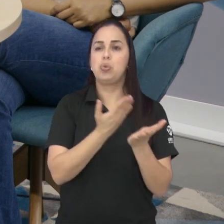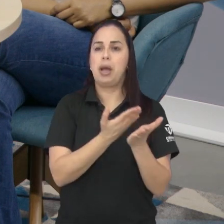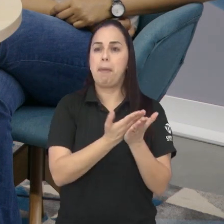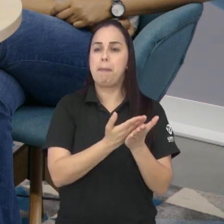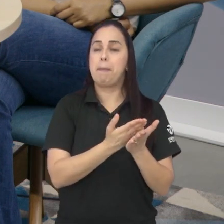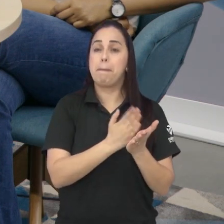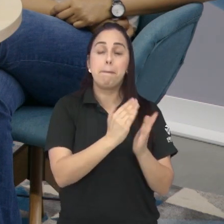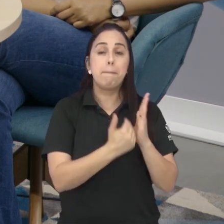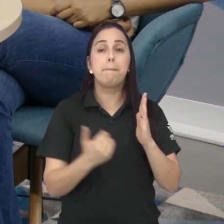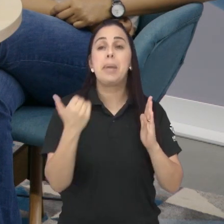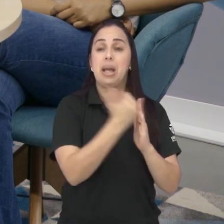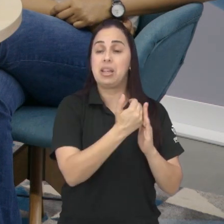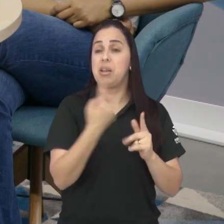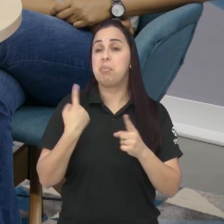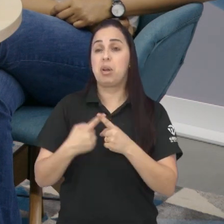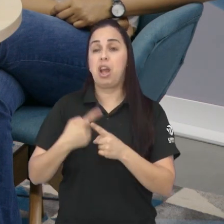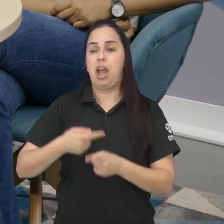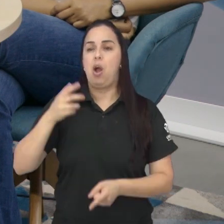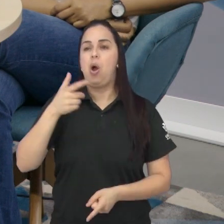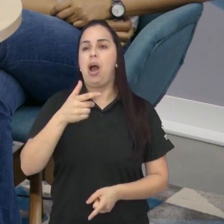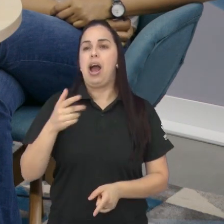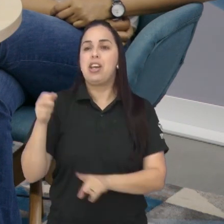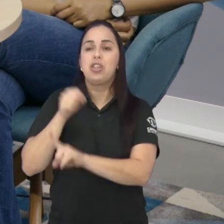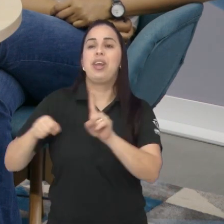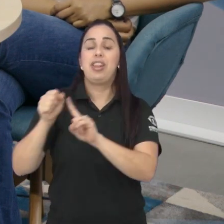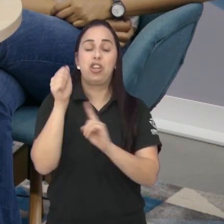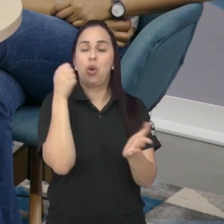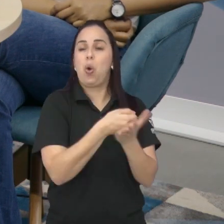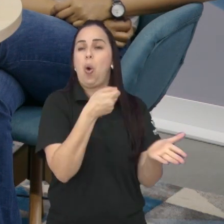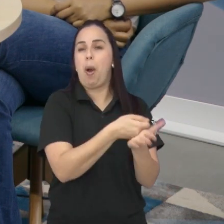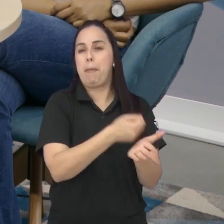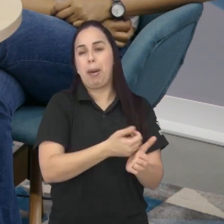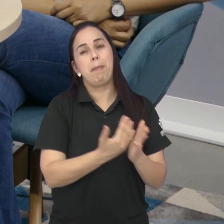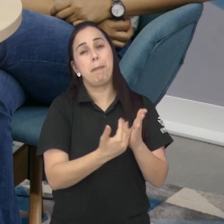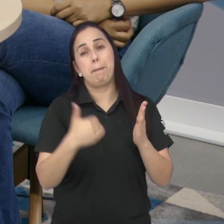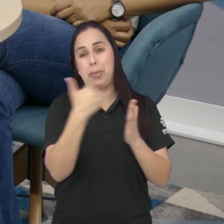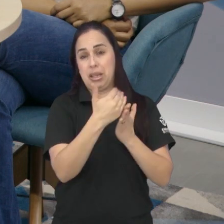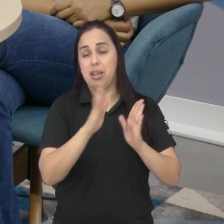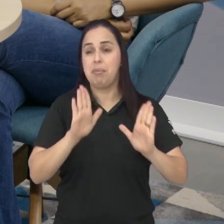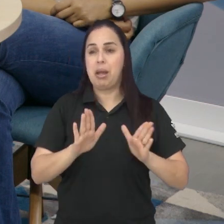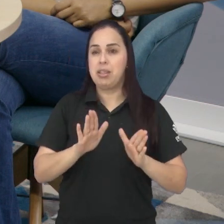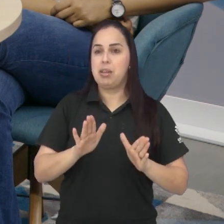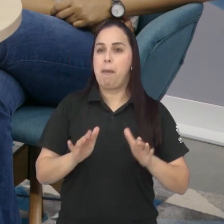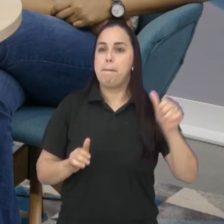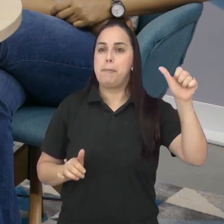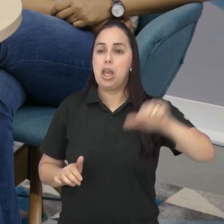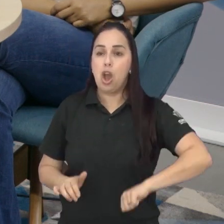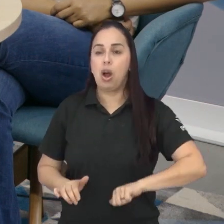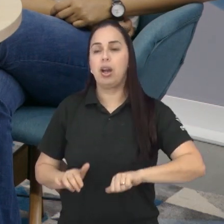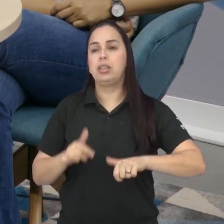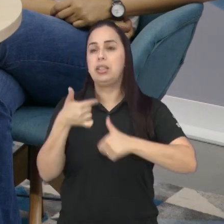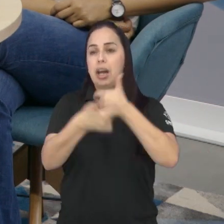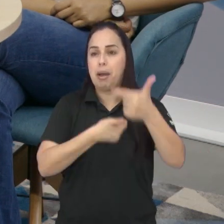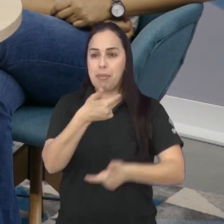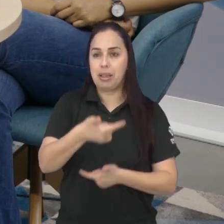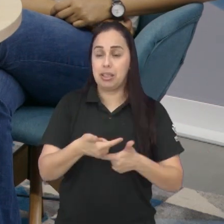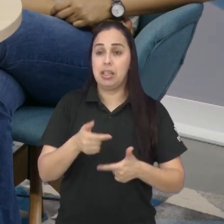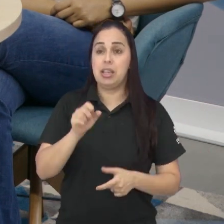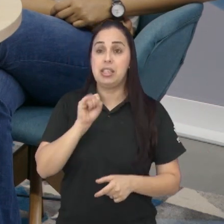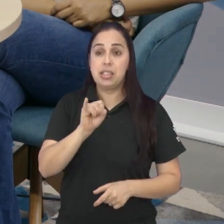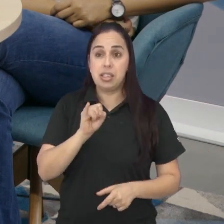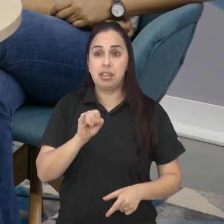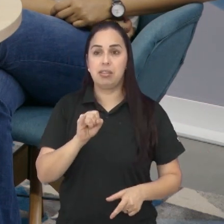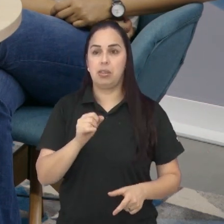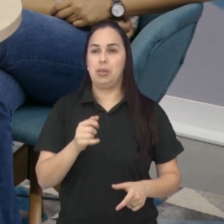Porque ela é mais cobrada, ela se autocobra, né? E ela ainda assim tem os piores postos de trabalho. E quando tem os melhores,